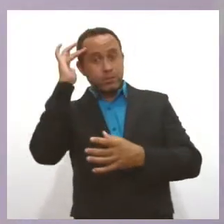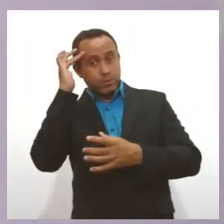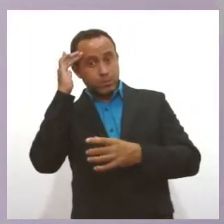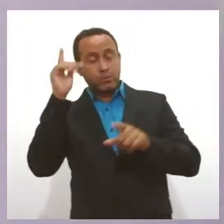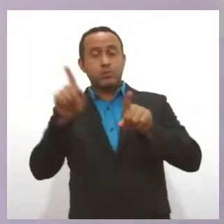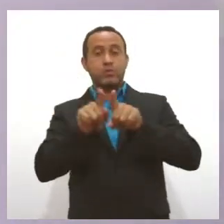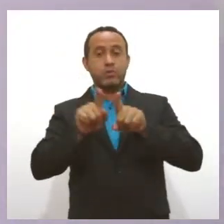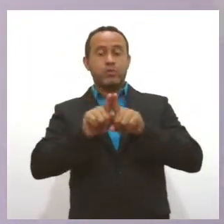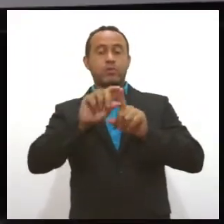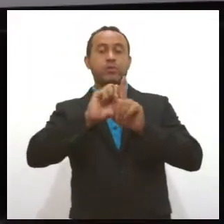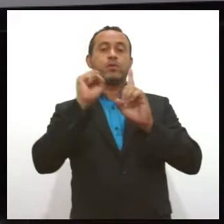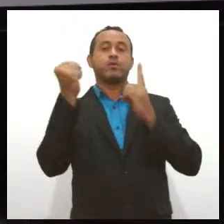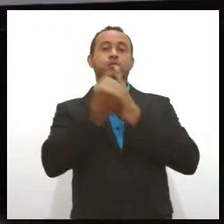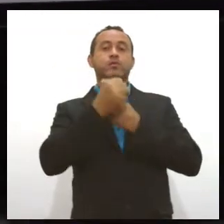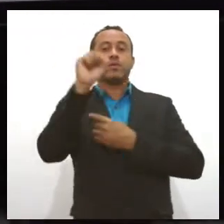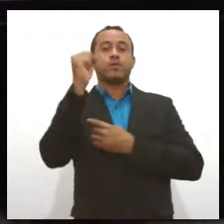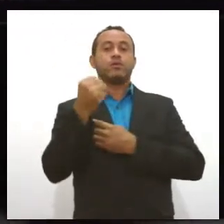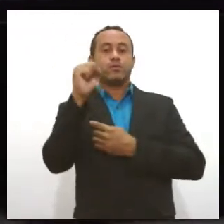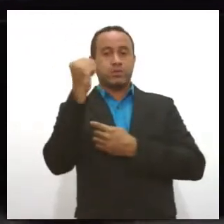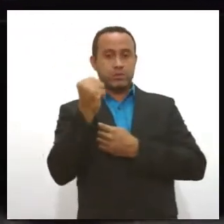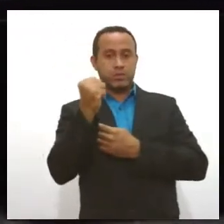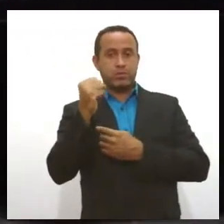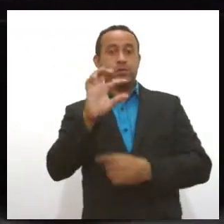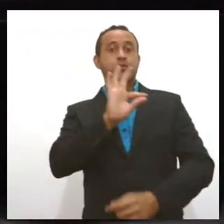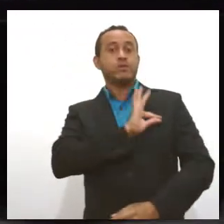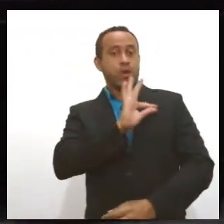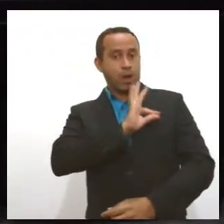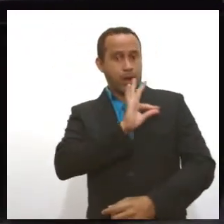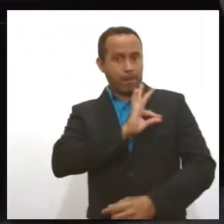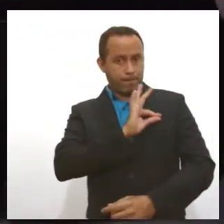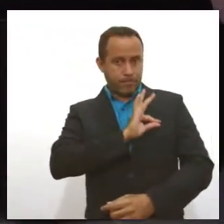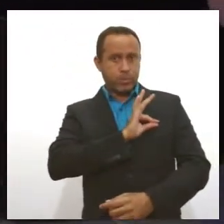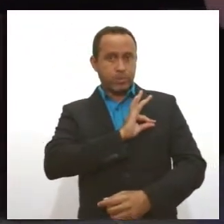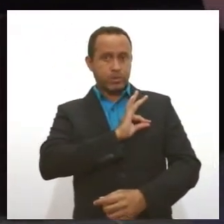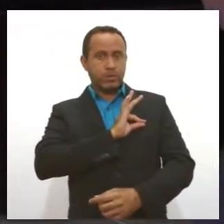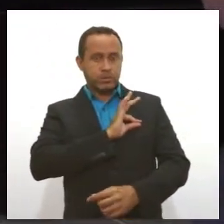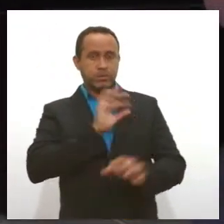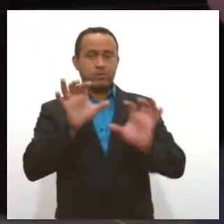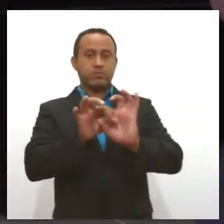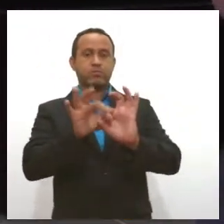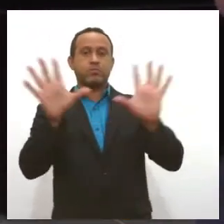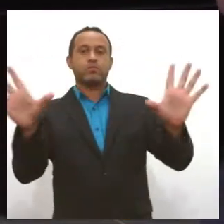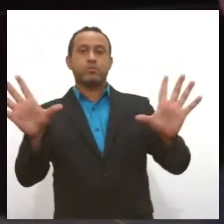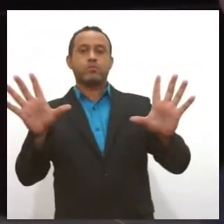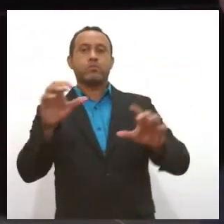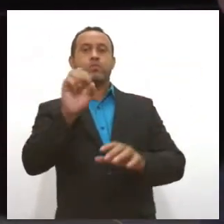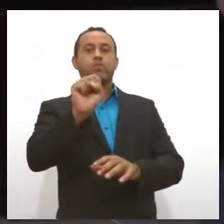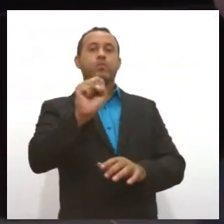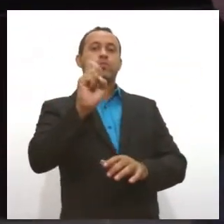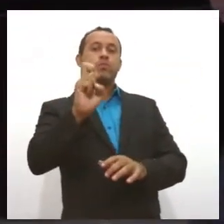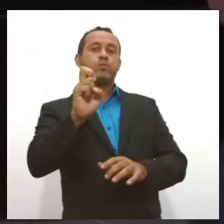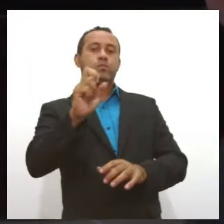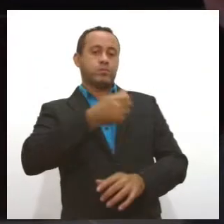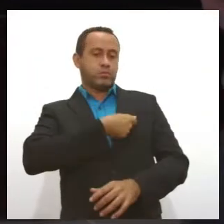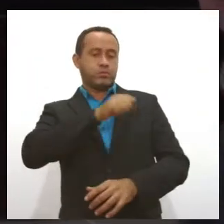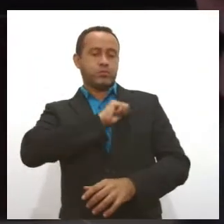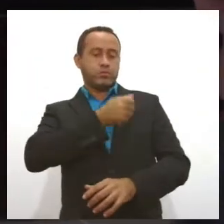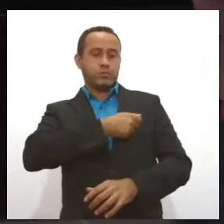da sociedade sergipana. Já a Polícia Civil irá disponibilizar um efetivo com 85 delegados e